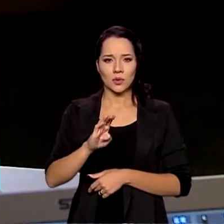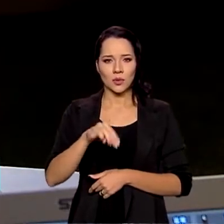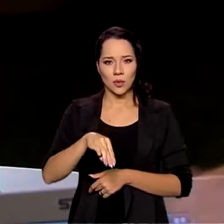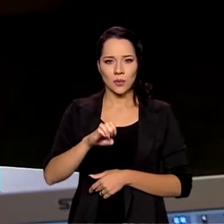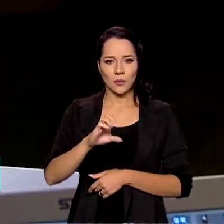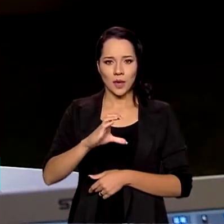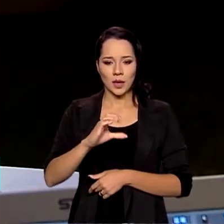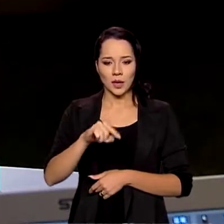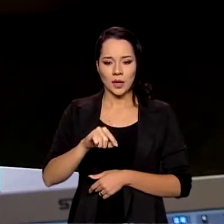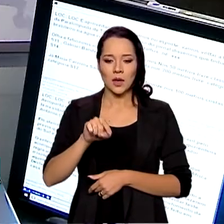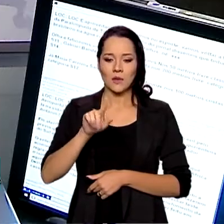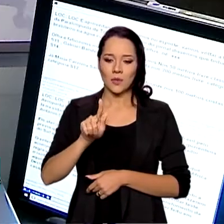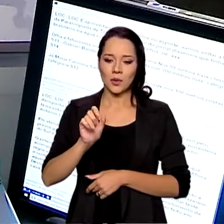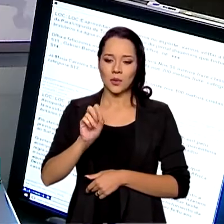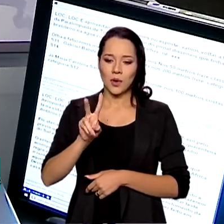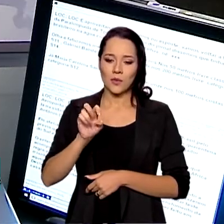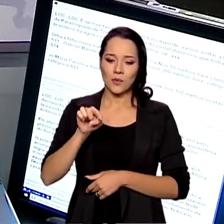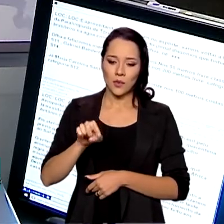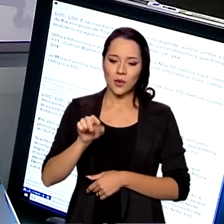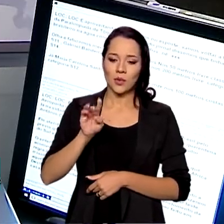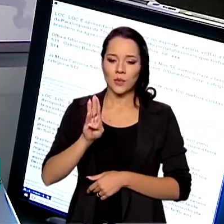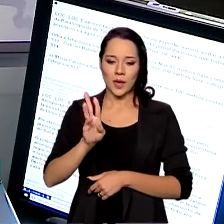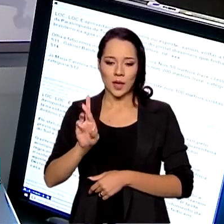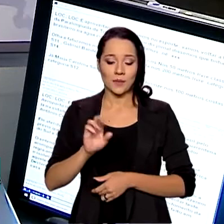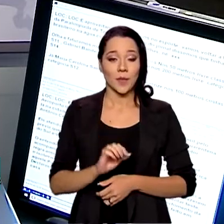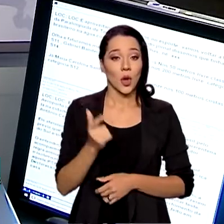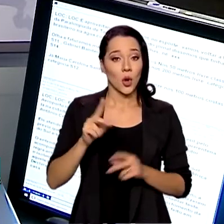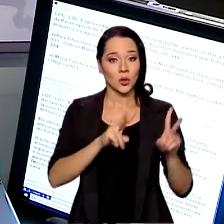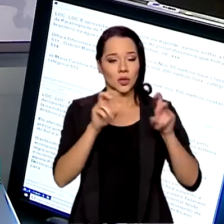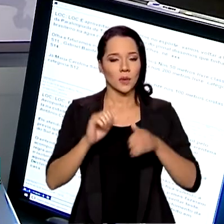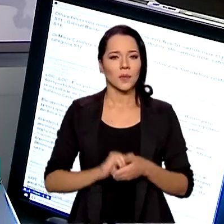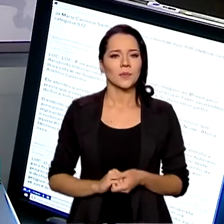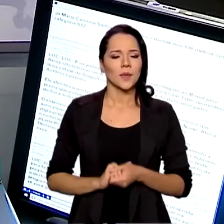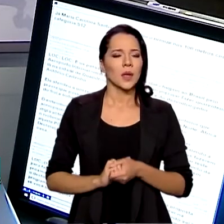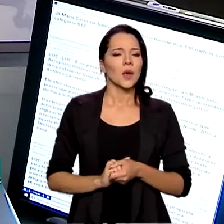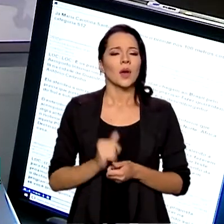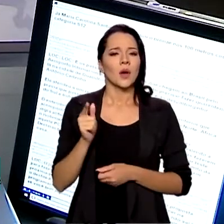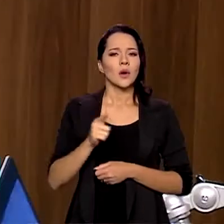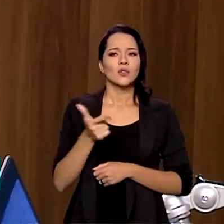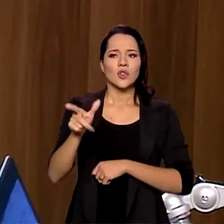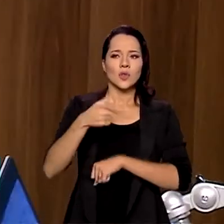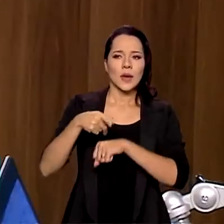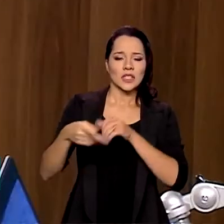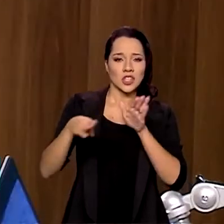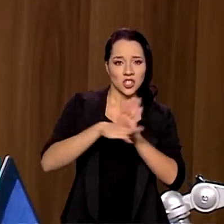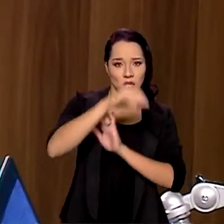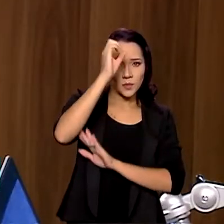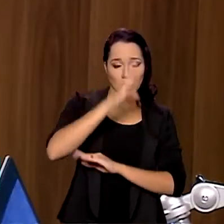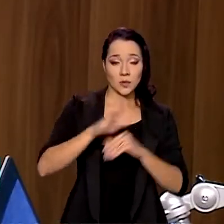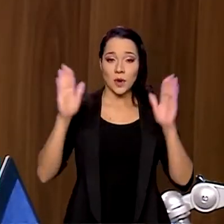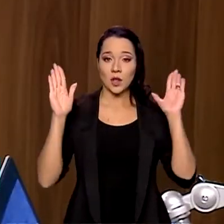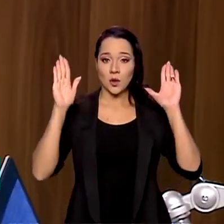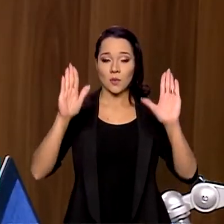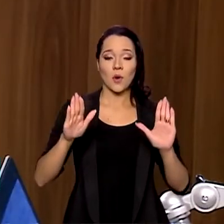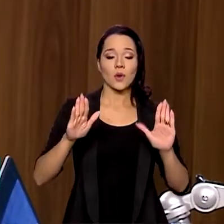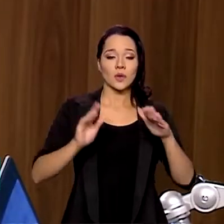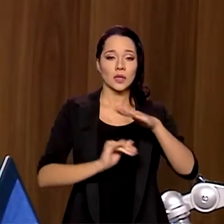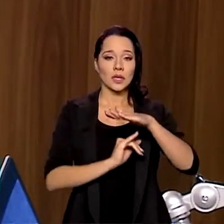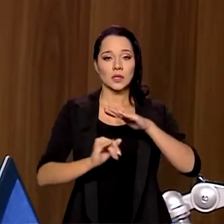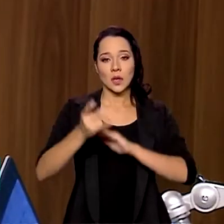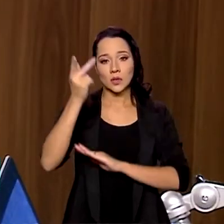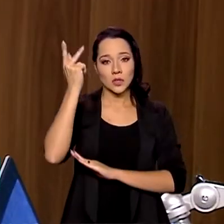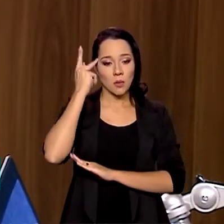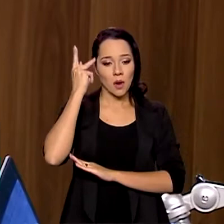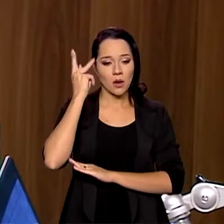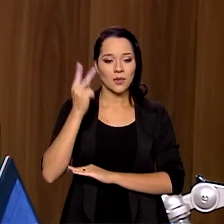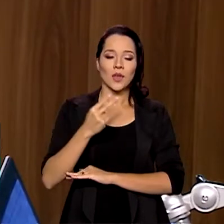prouni.mec.gov.br. Tá certo. Vamos falar agora de outro assunto aqui. Os passageiros estrangeiros que chegam ao Brasil pelo Aeroporto Internacional de Guarulhos